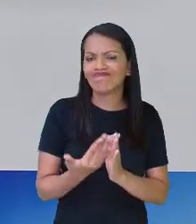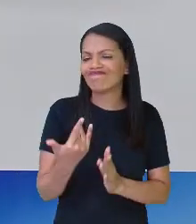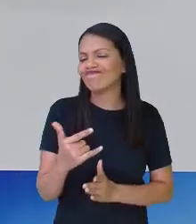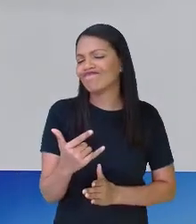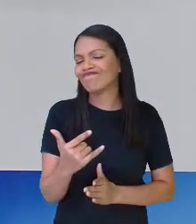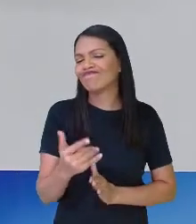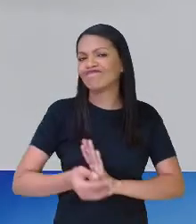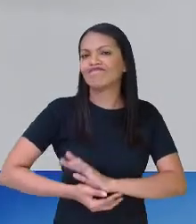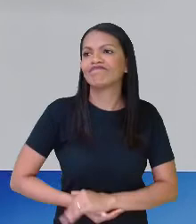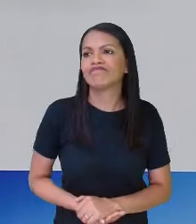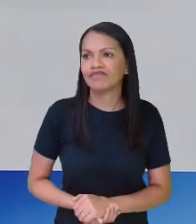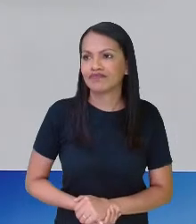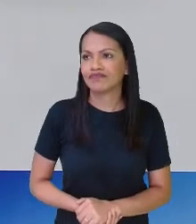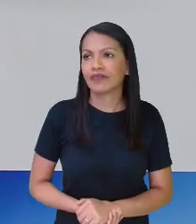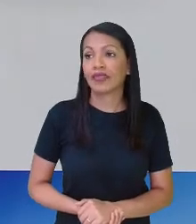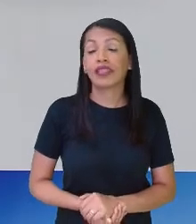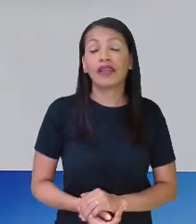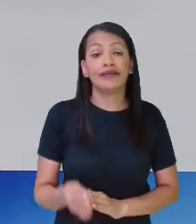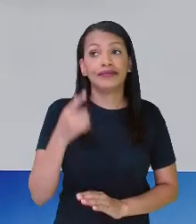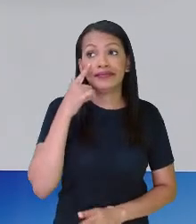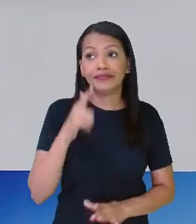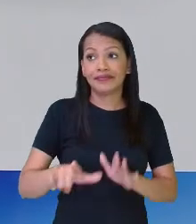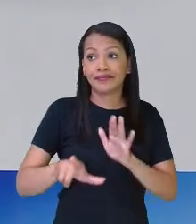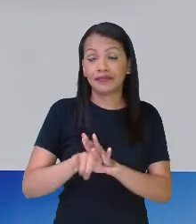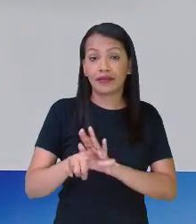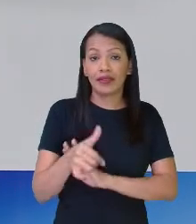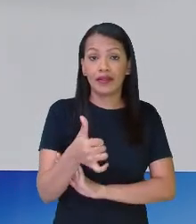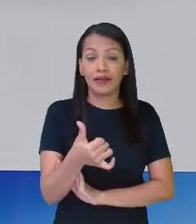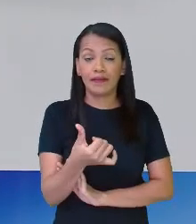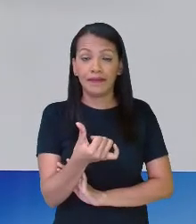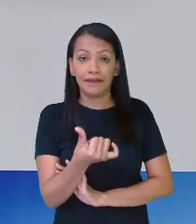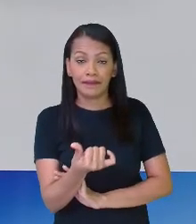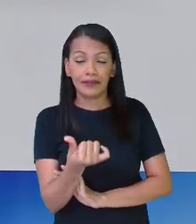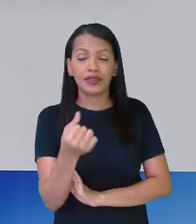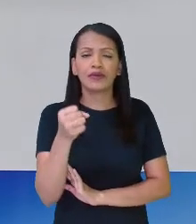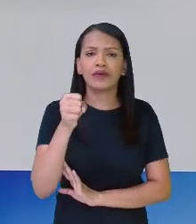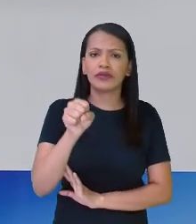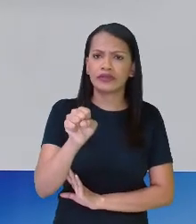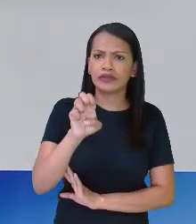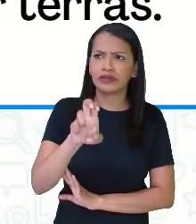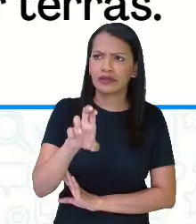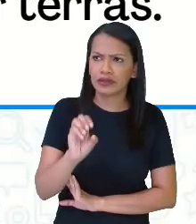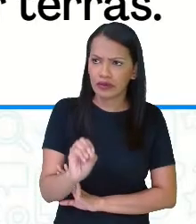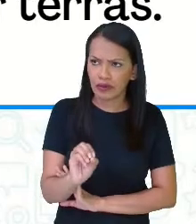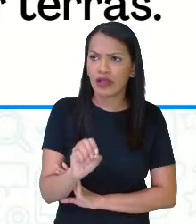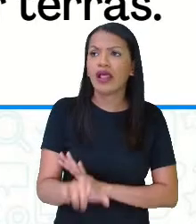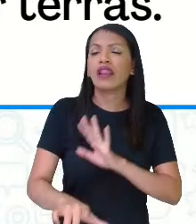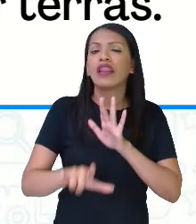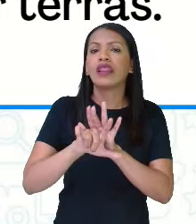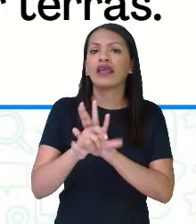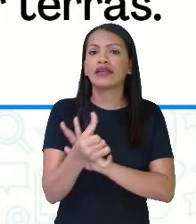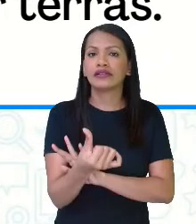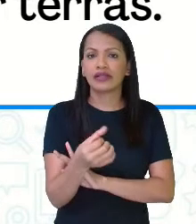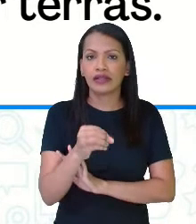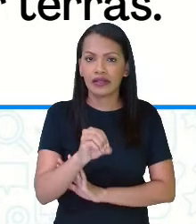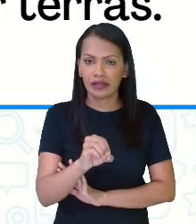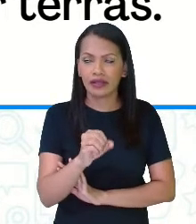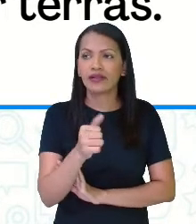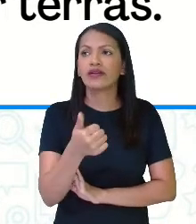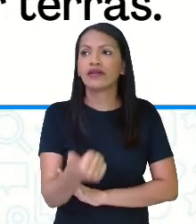E a lei de 1850, que é a Lei das Terras, que é a lei número 601, de 18 de setembro